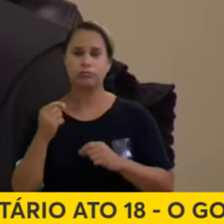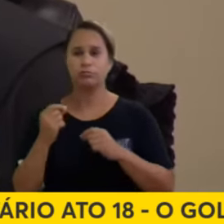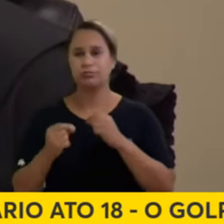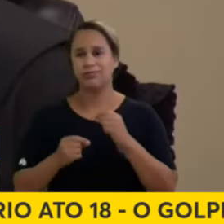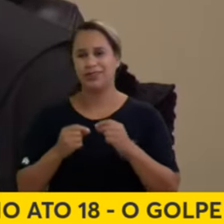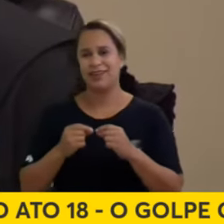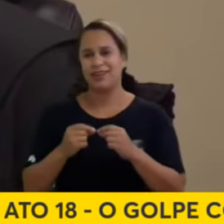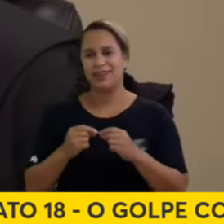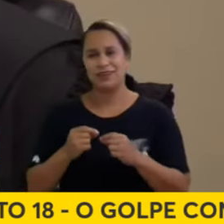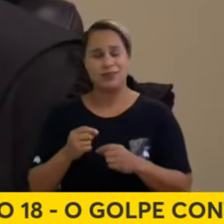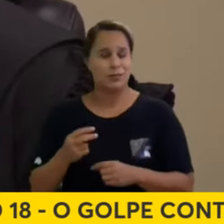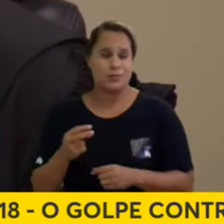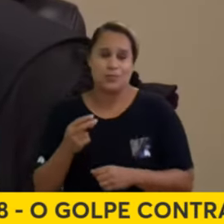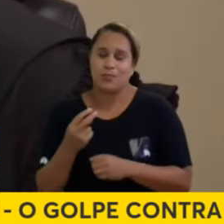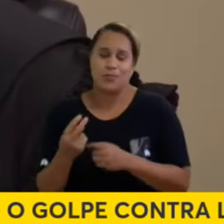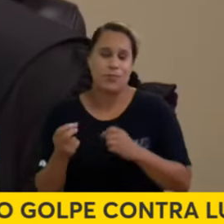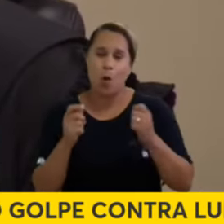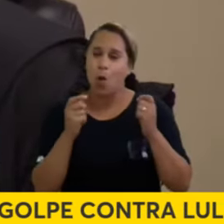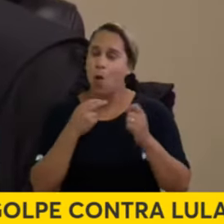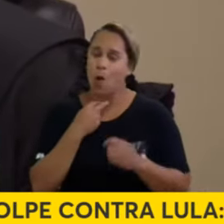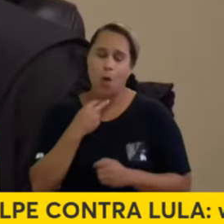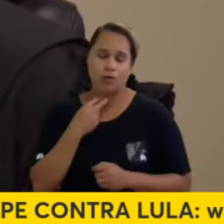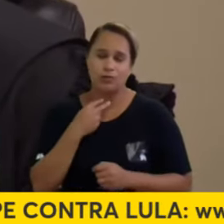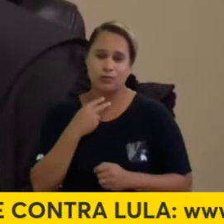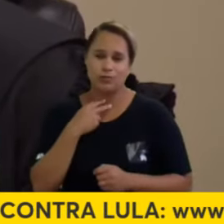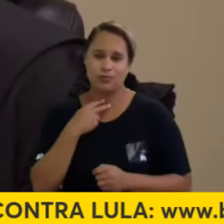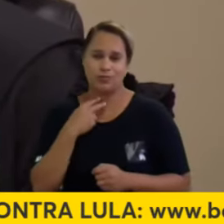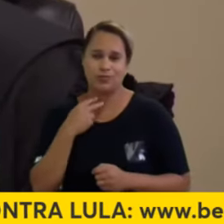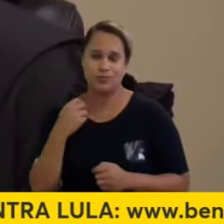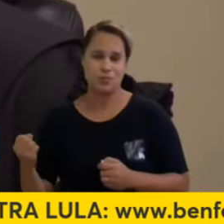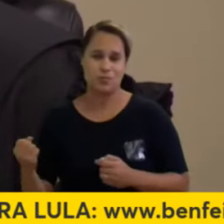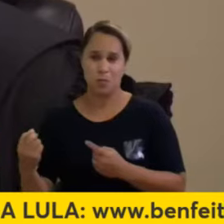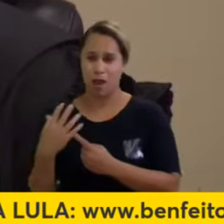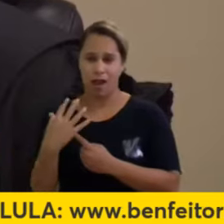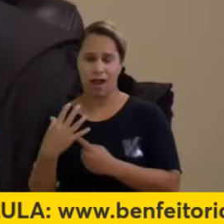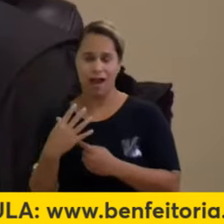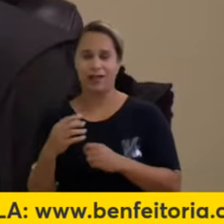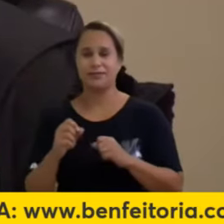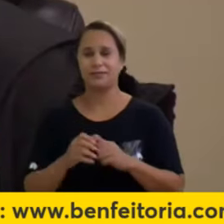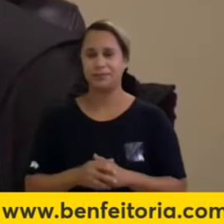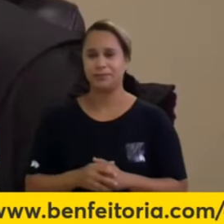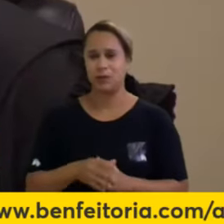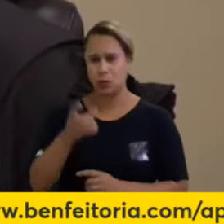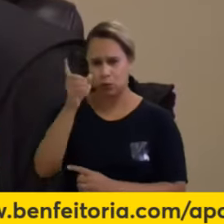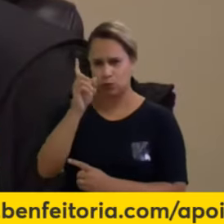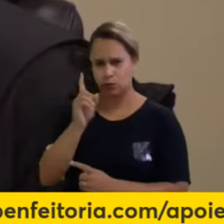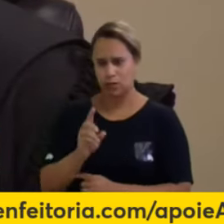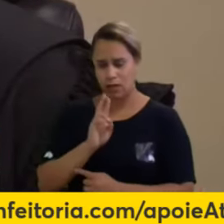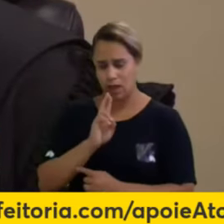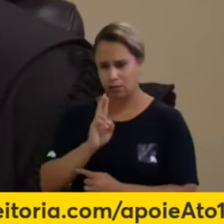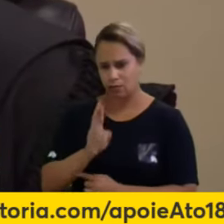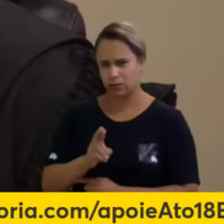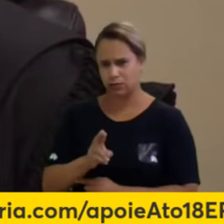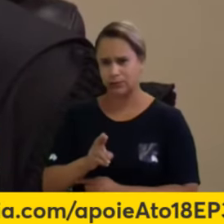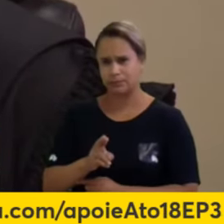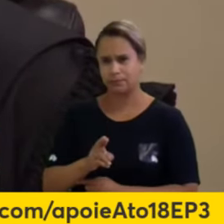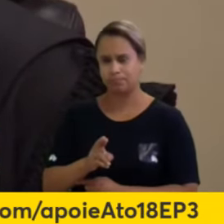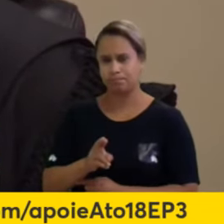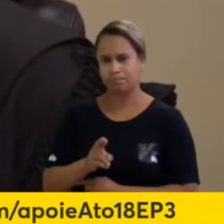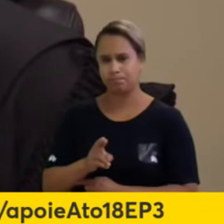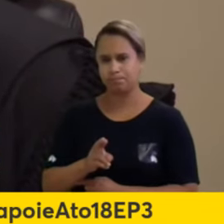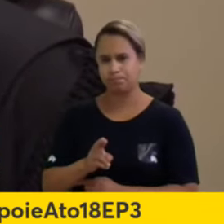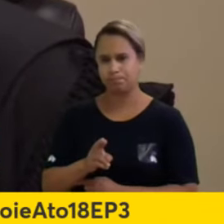poderiam causar-lhe dano o direito constitui a única resposta racional possível à violência de toda a sociedade